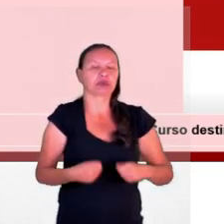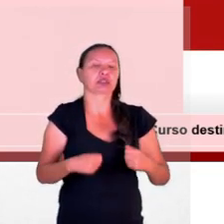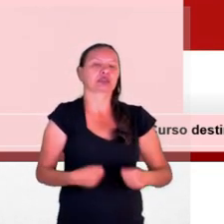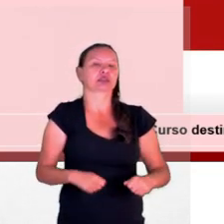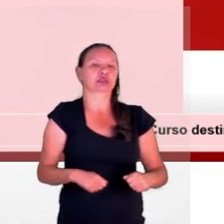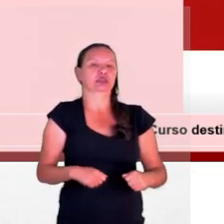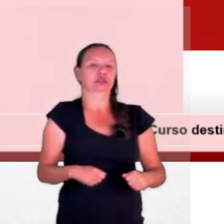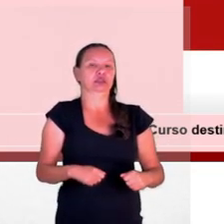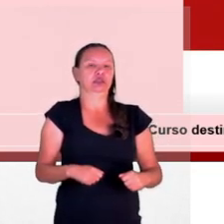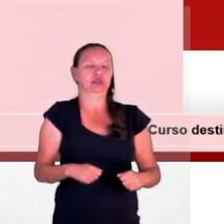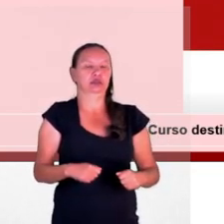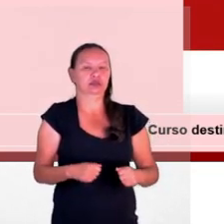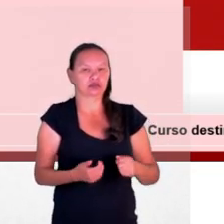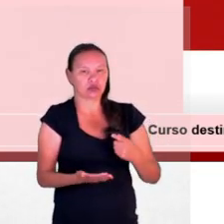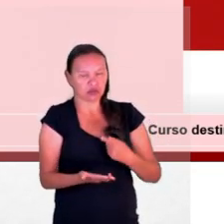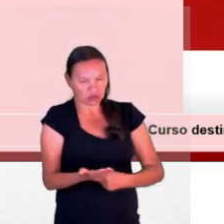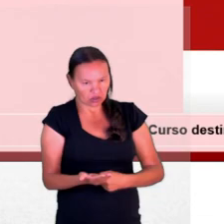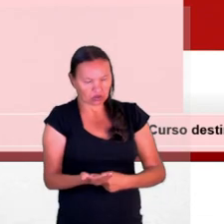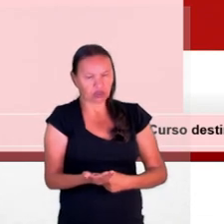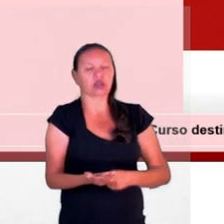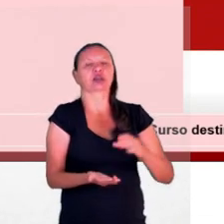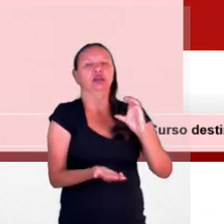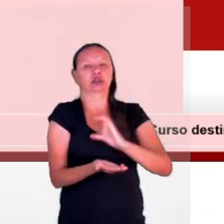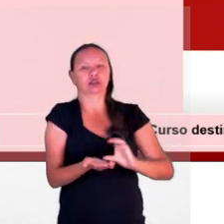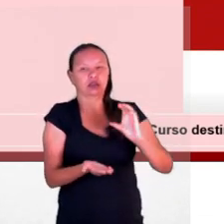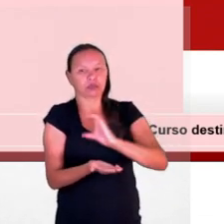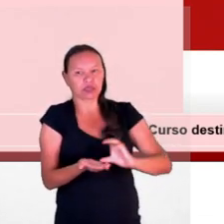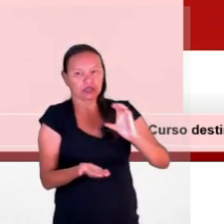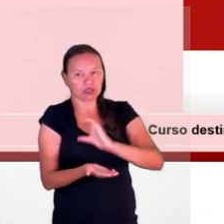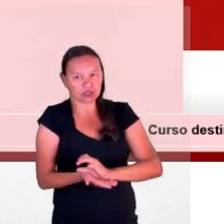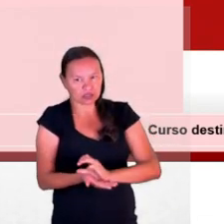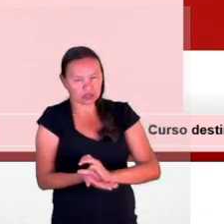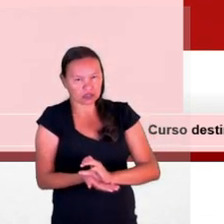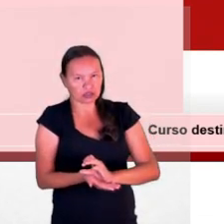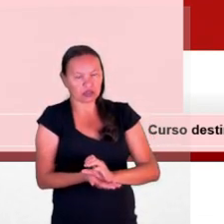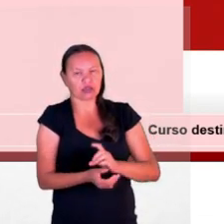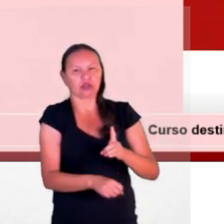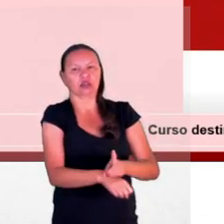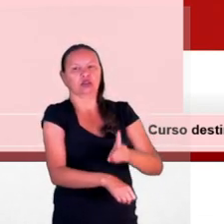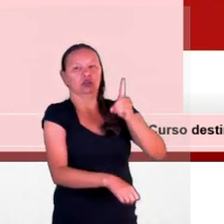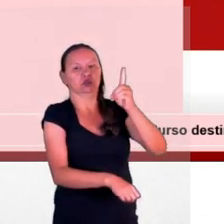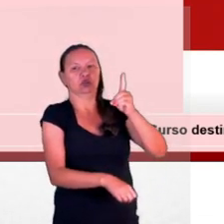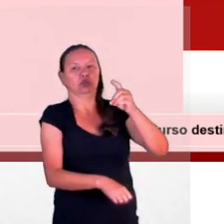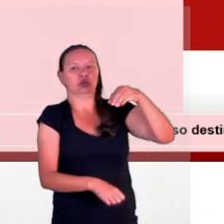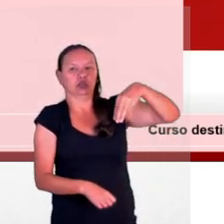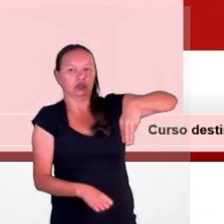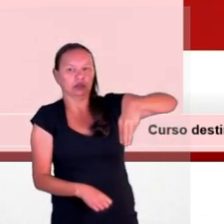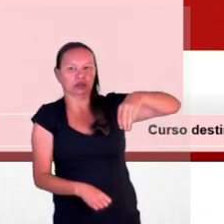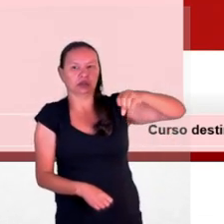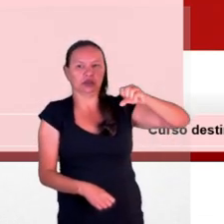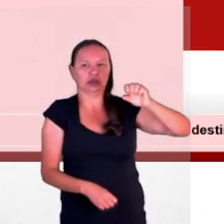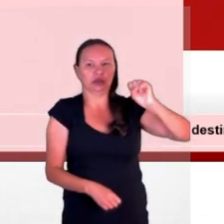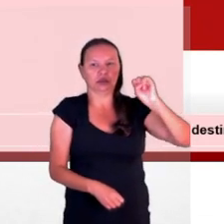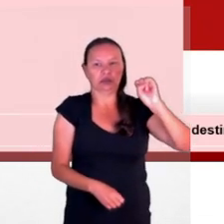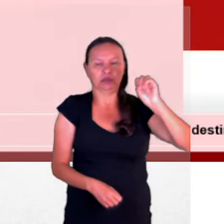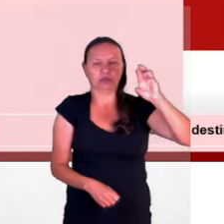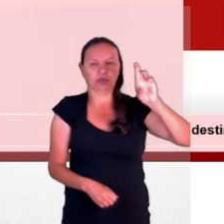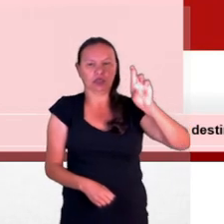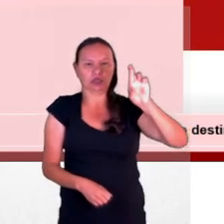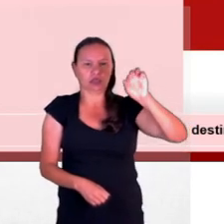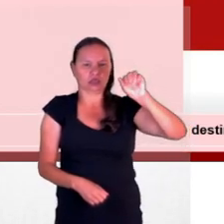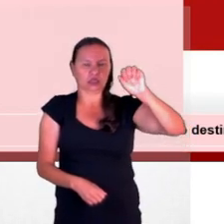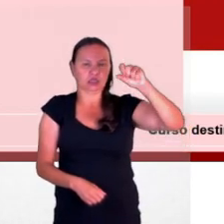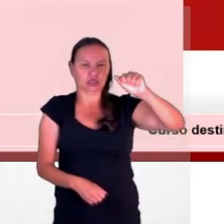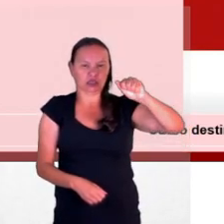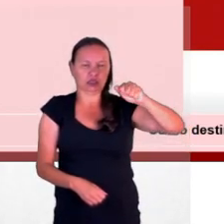contamos naquele momento com uma capacitação que D miram com Flávio Valente com o Dr